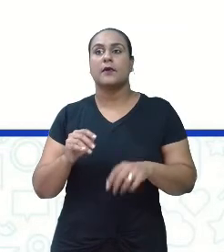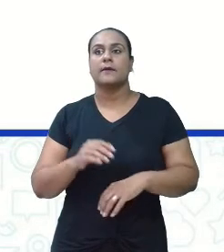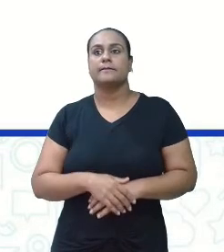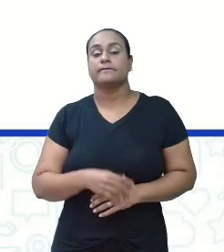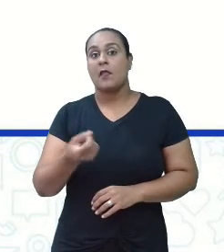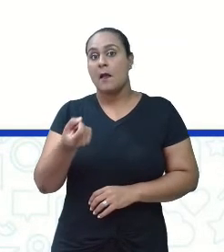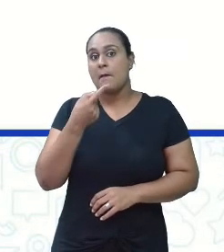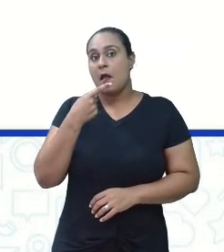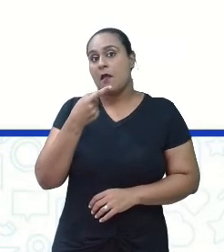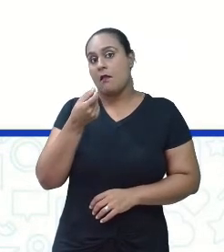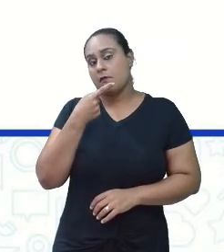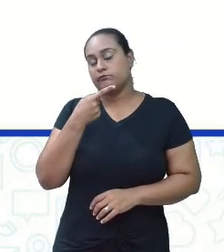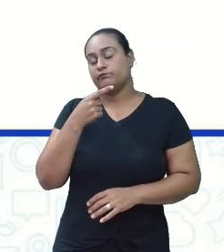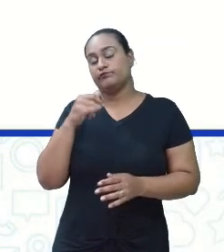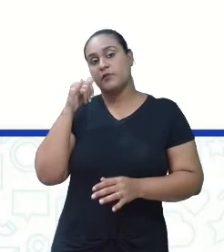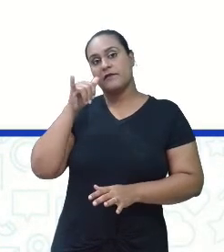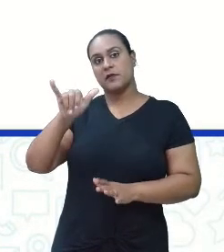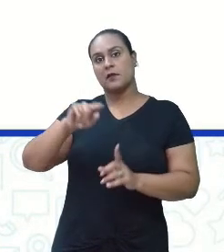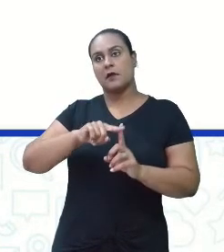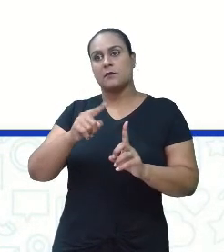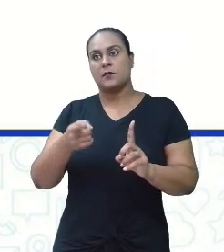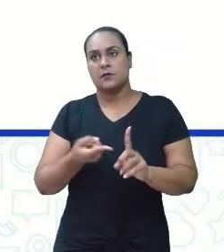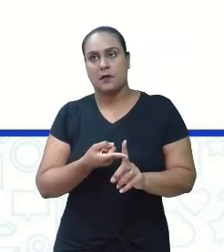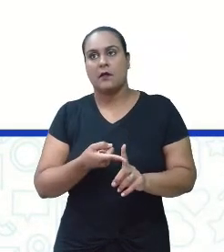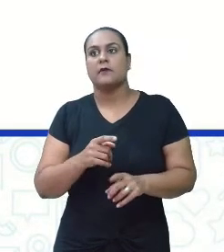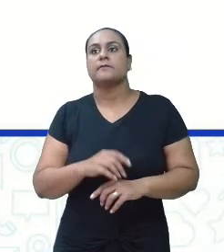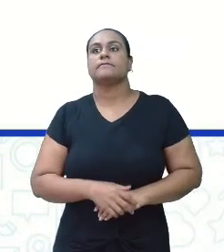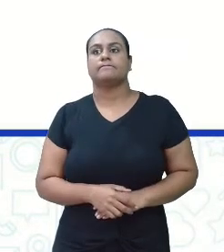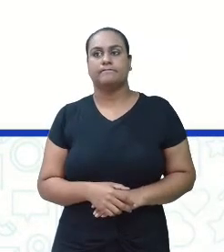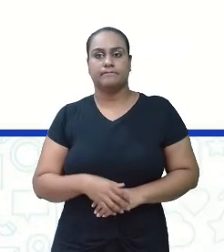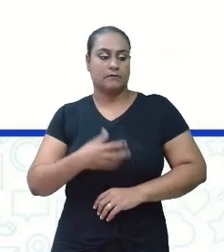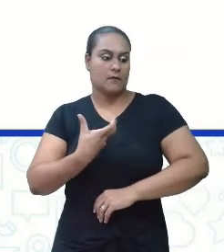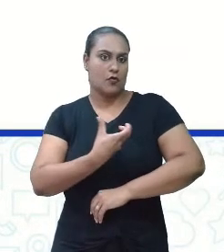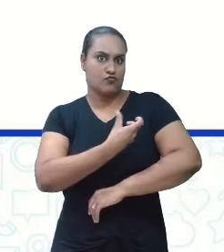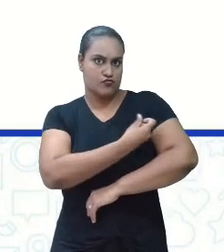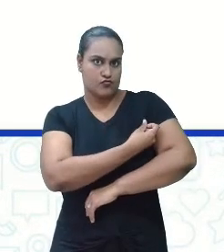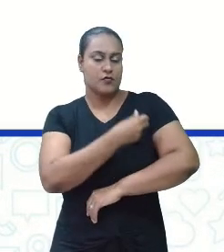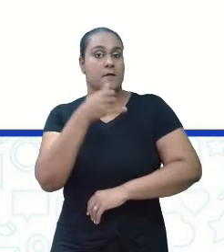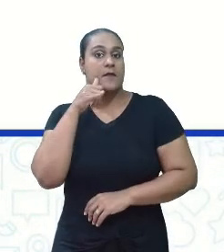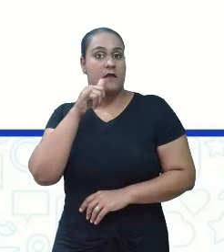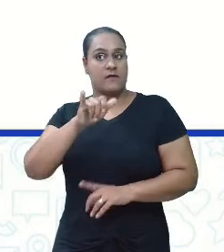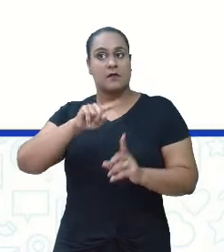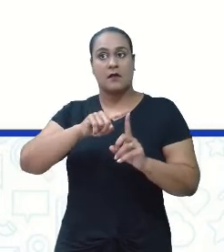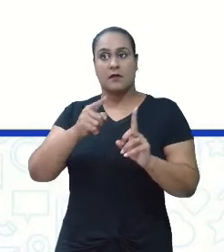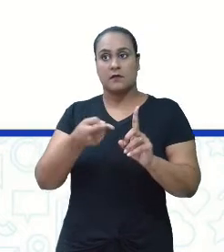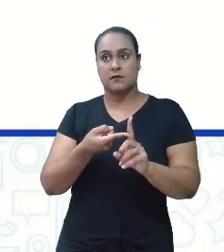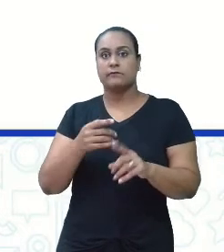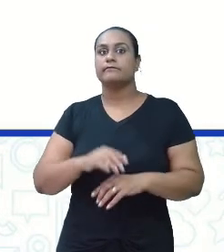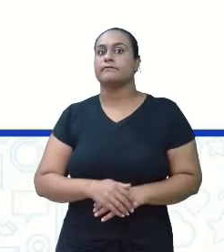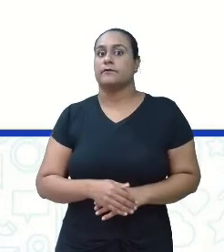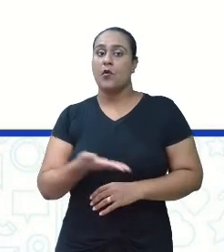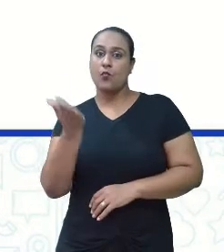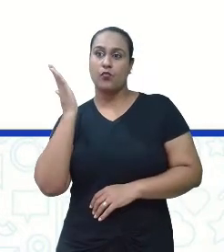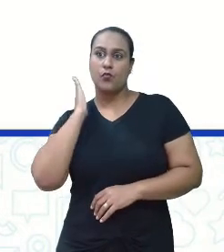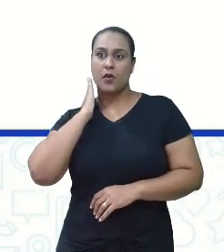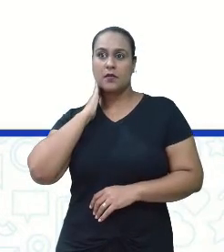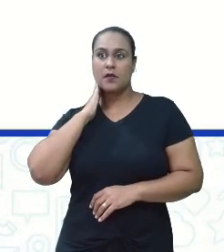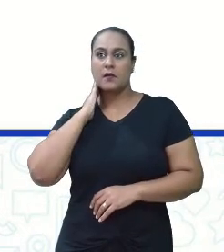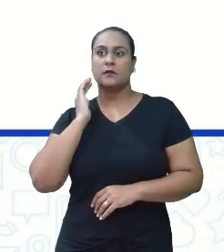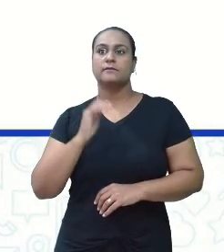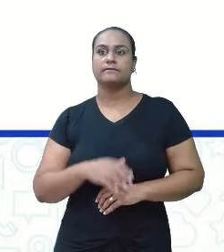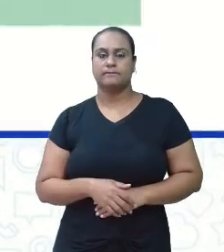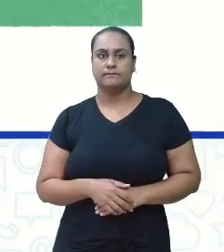pílulas anticoncepcionais, os anticoncepcionais injetáveis, anticoncepcionais adesivos e o